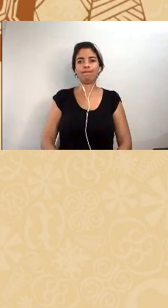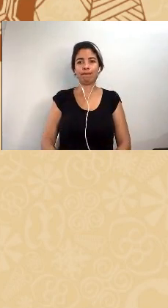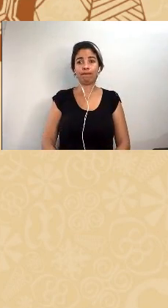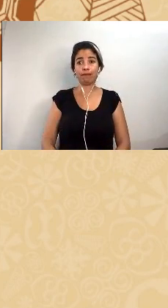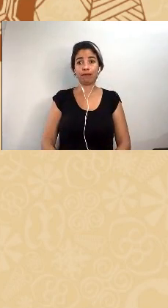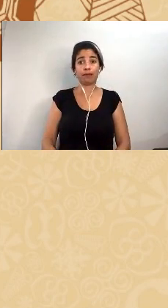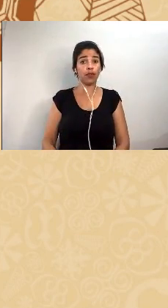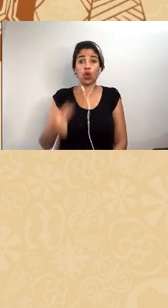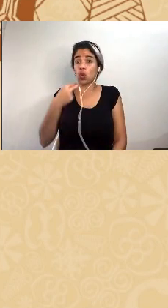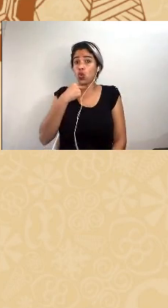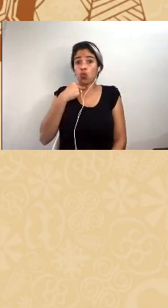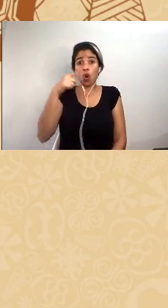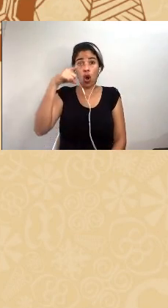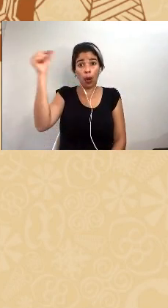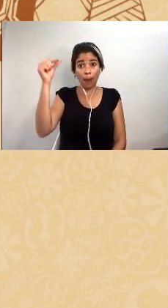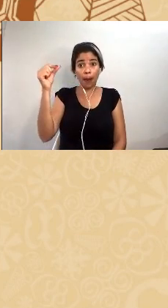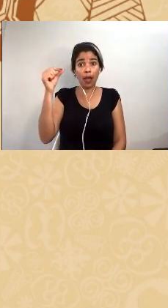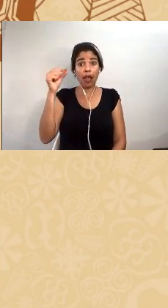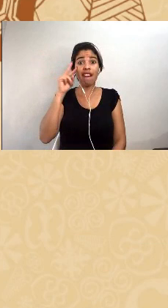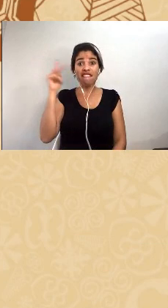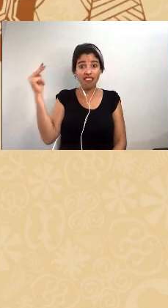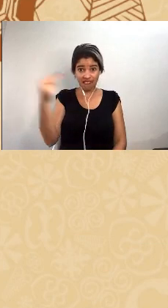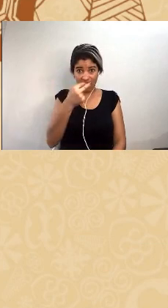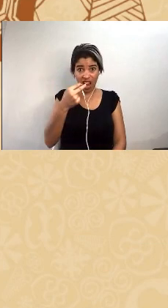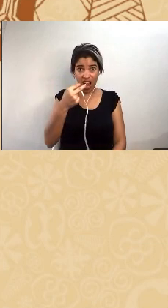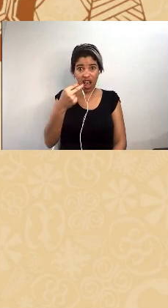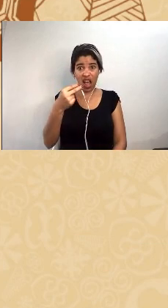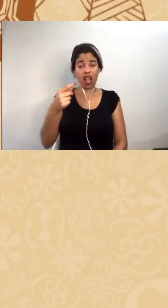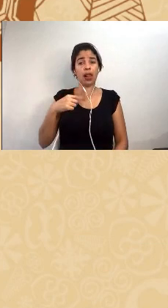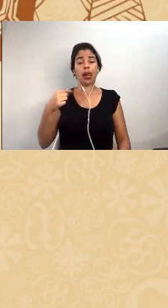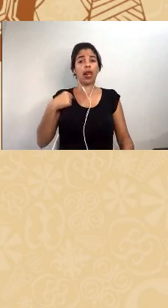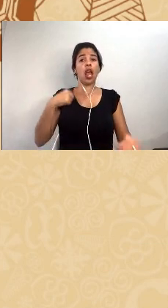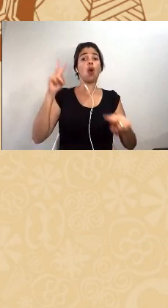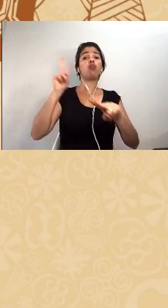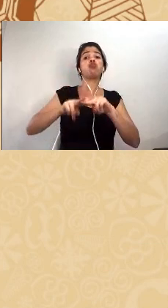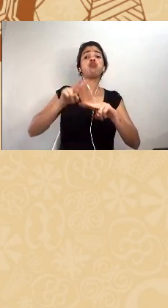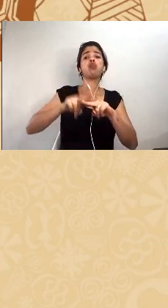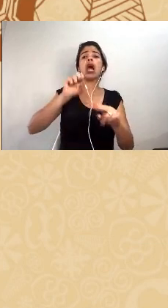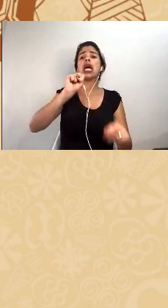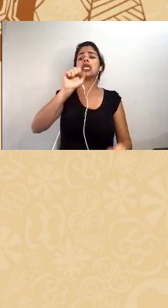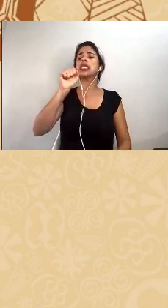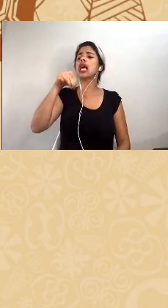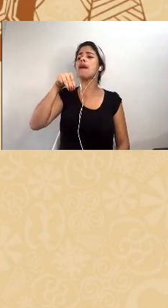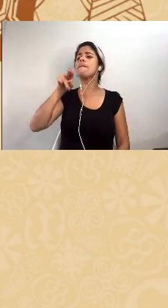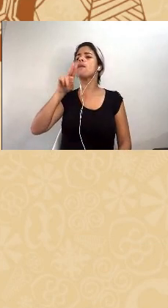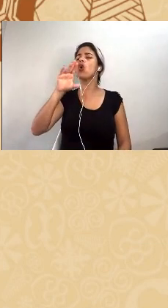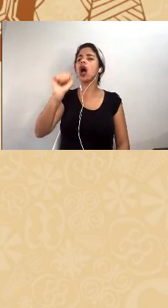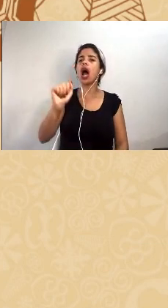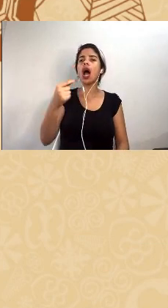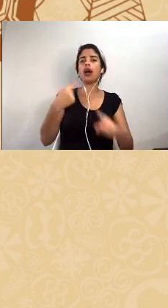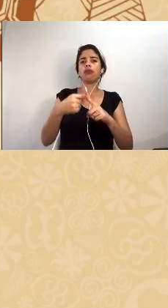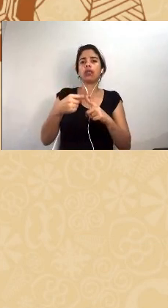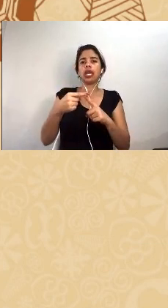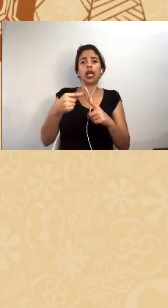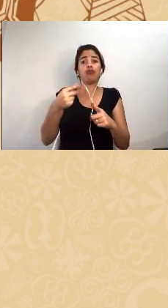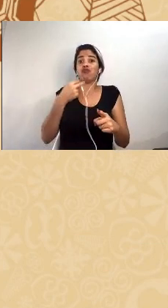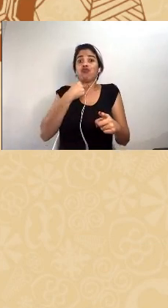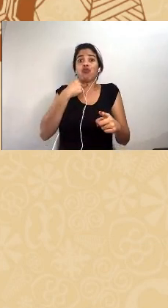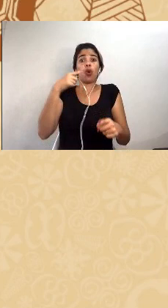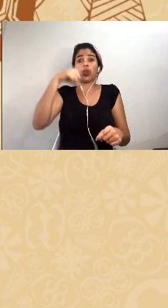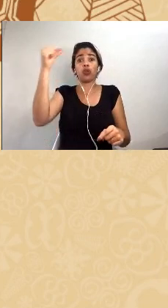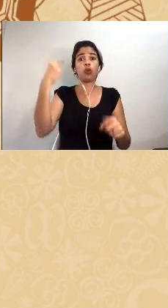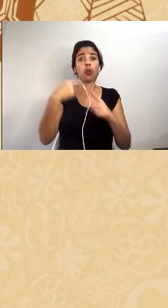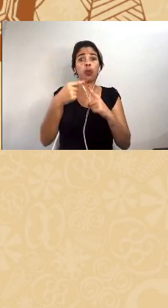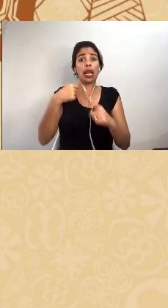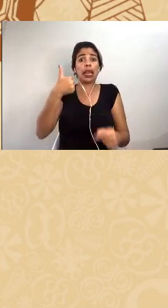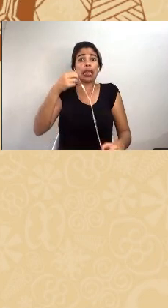Não posso sair, Samuca, tá me vendo? Não posso sair daqui, estou detido pelos policiais, porque eu fiquei 10 minutos parado mexendo no celular. E aí